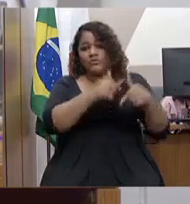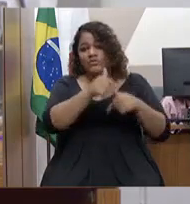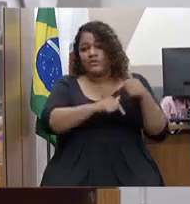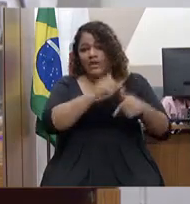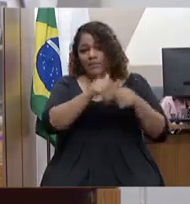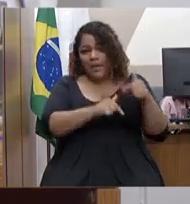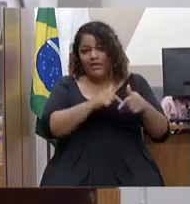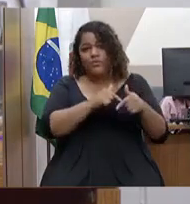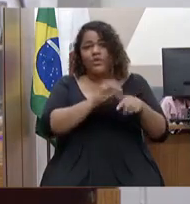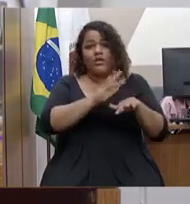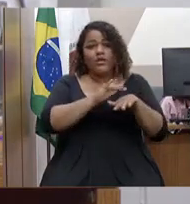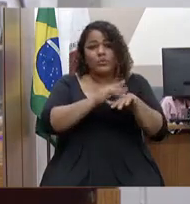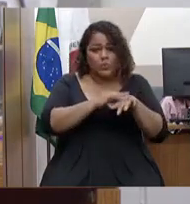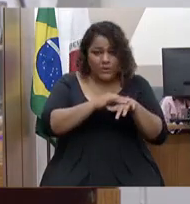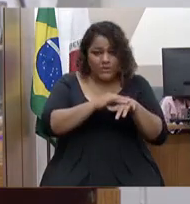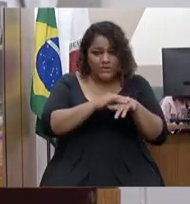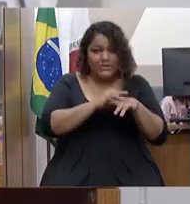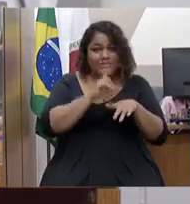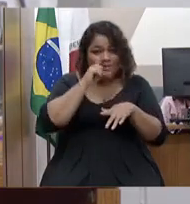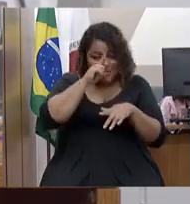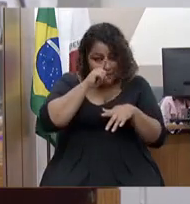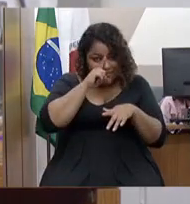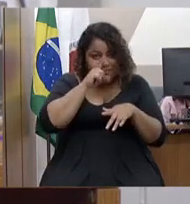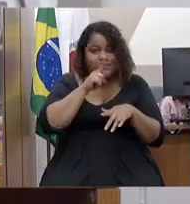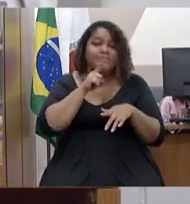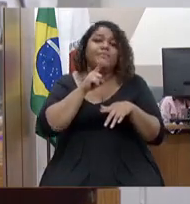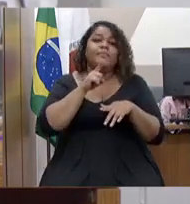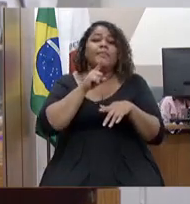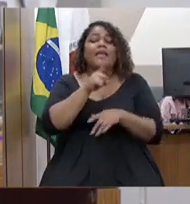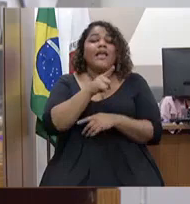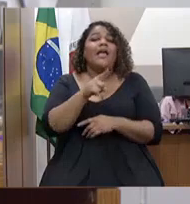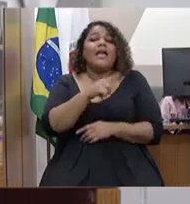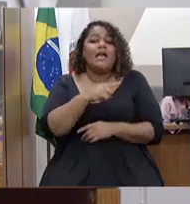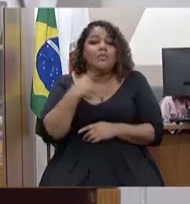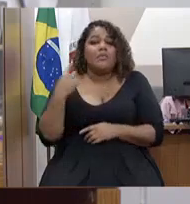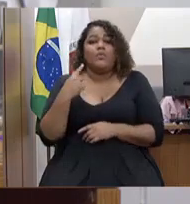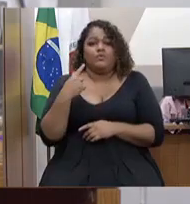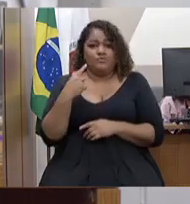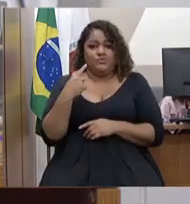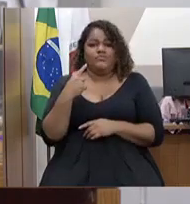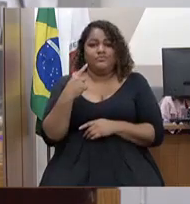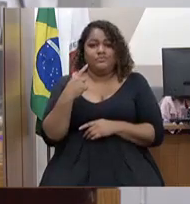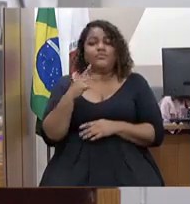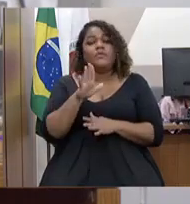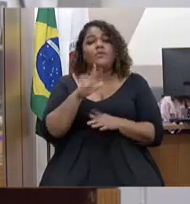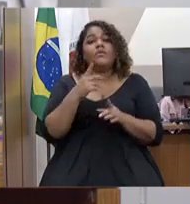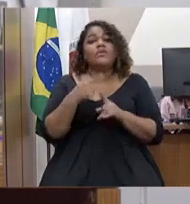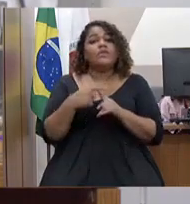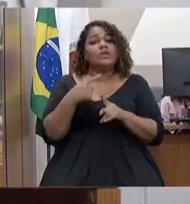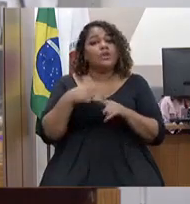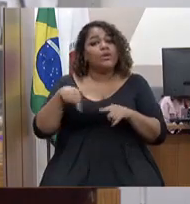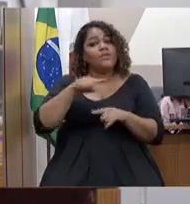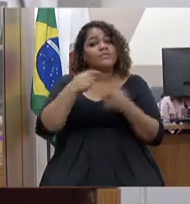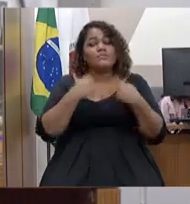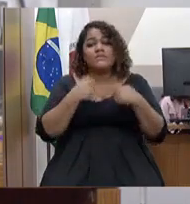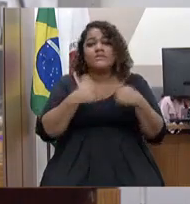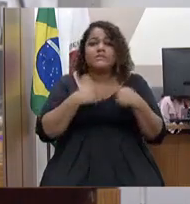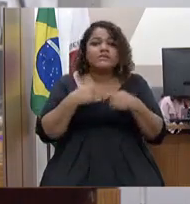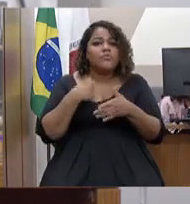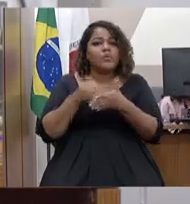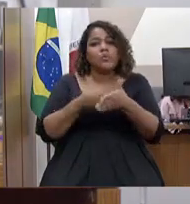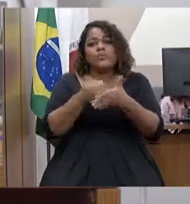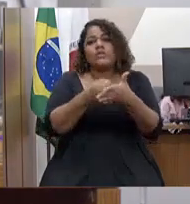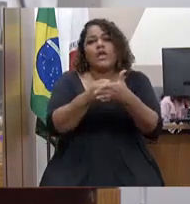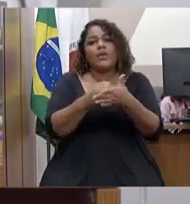todo esse quadro a gente tem que abrir um debate porque o sistema que nós vivemos que é o capitalismo a cada dia impõe